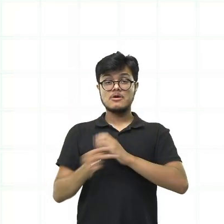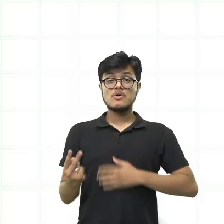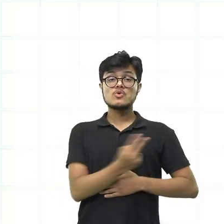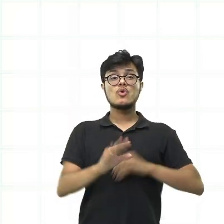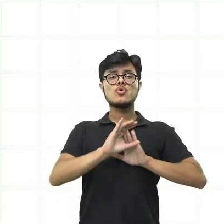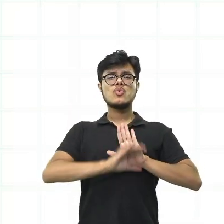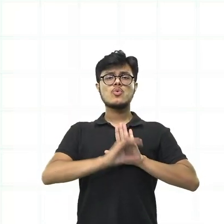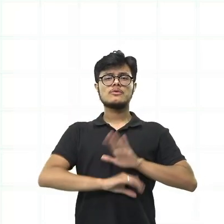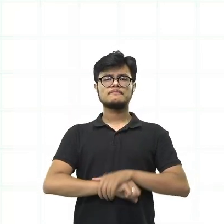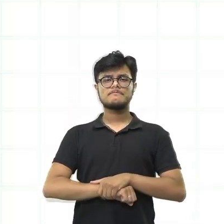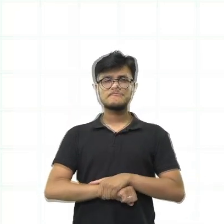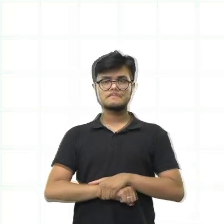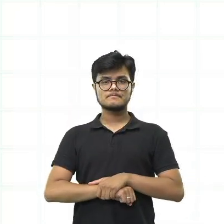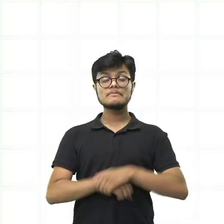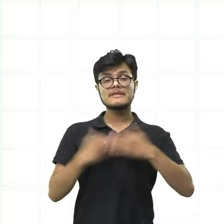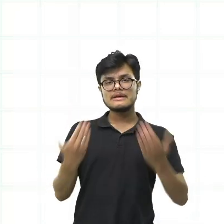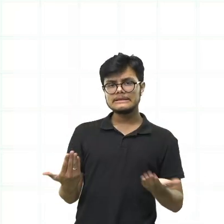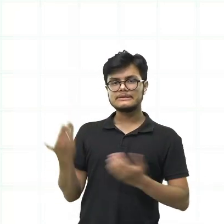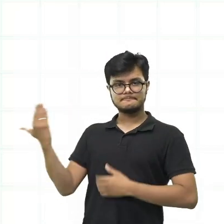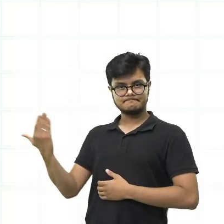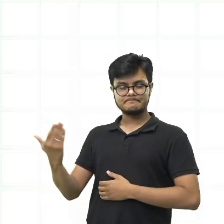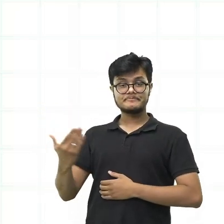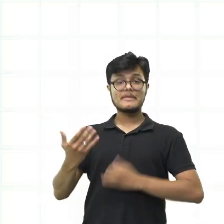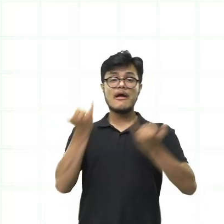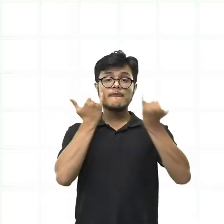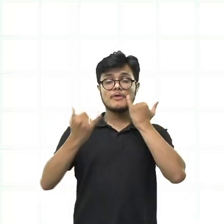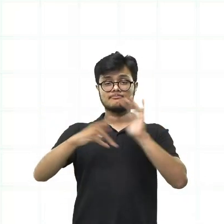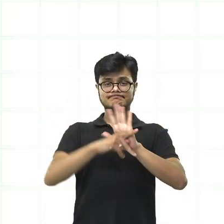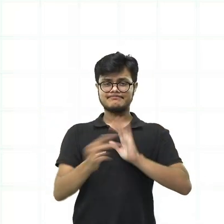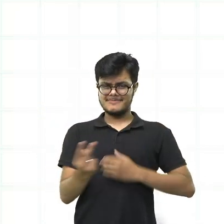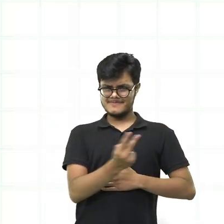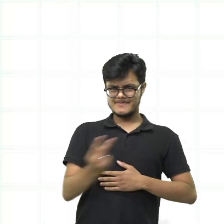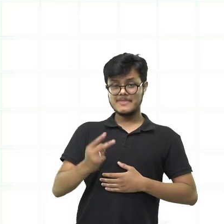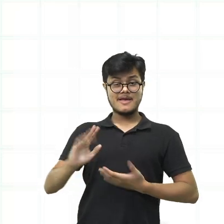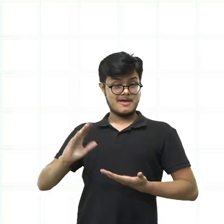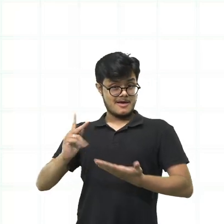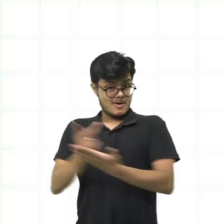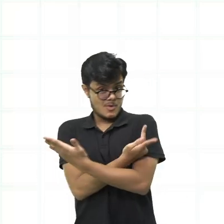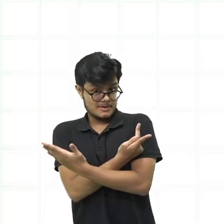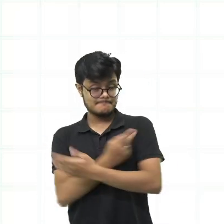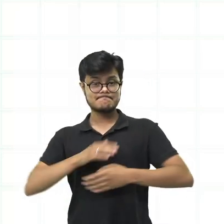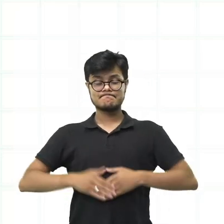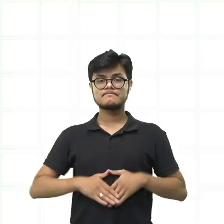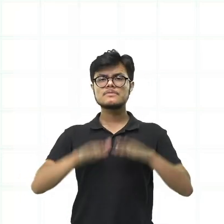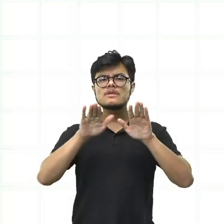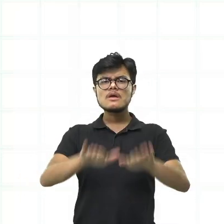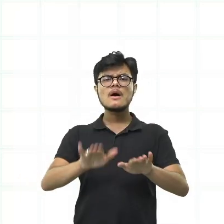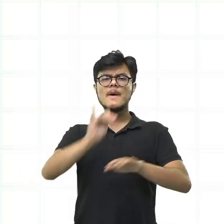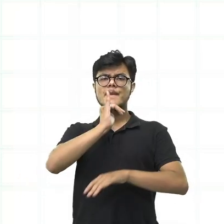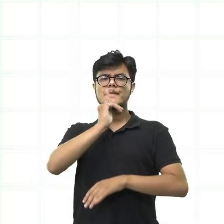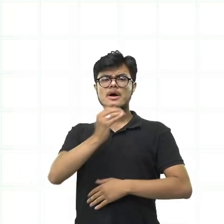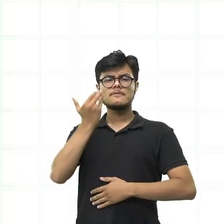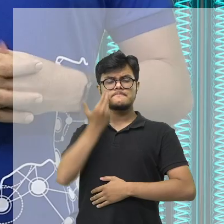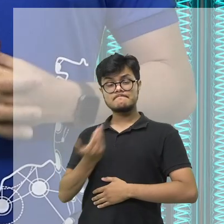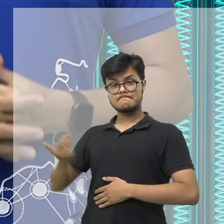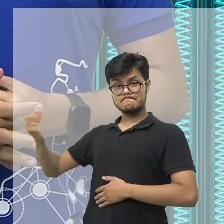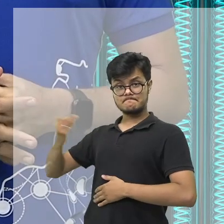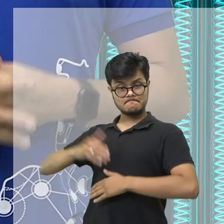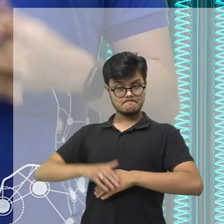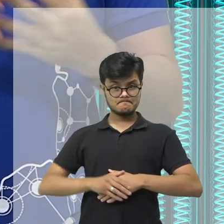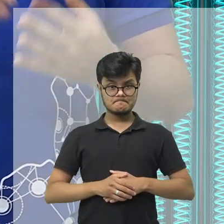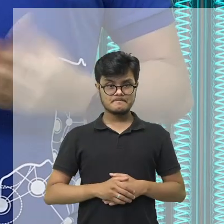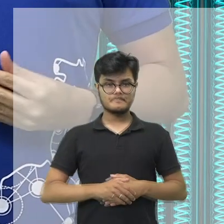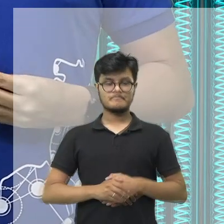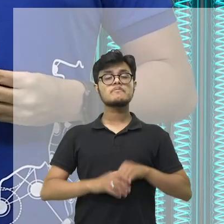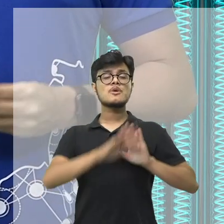vocês. Essa informação que eu trouxe para vocês, né, do fato, acompanhem comigo agora, então.